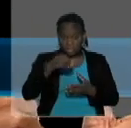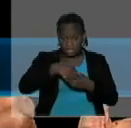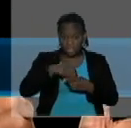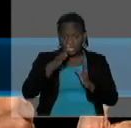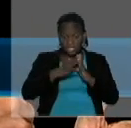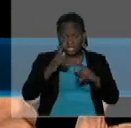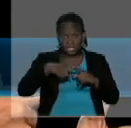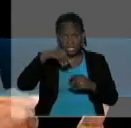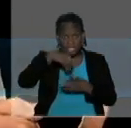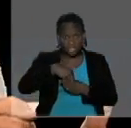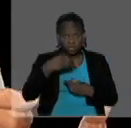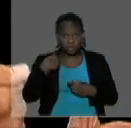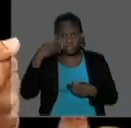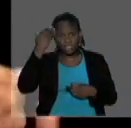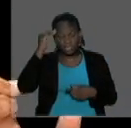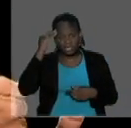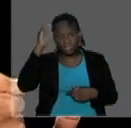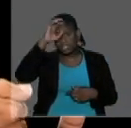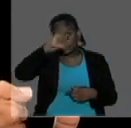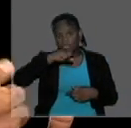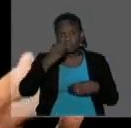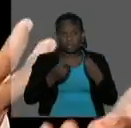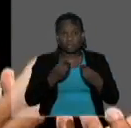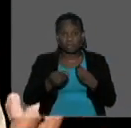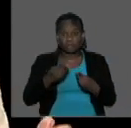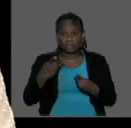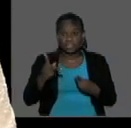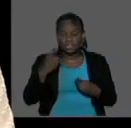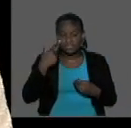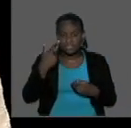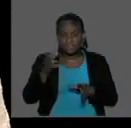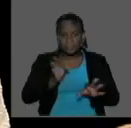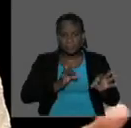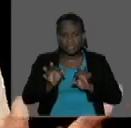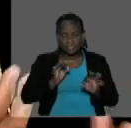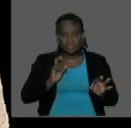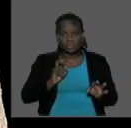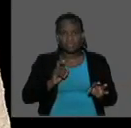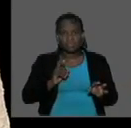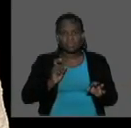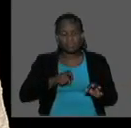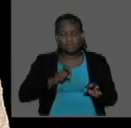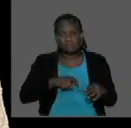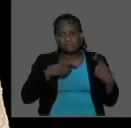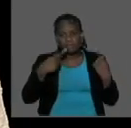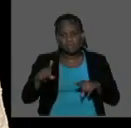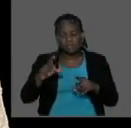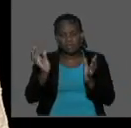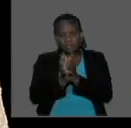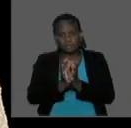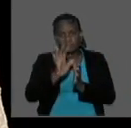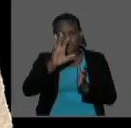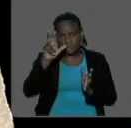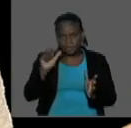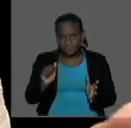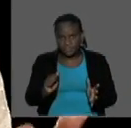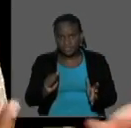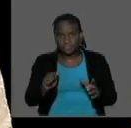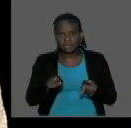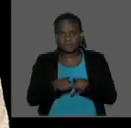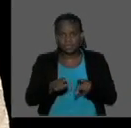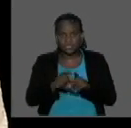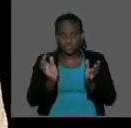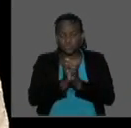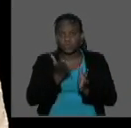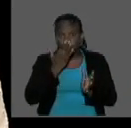desde dentro da igreja, compreender a grande armação que ela fez com os povos africanos e